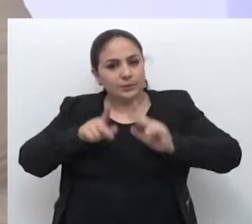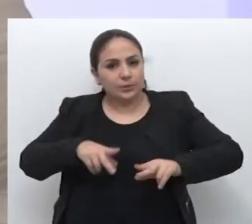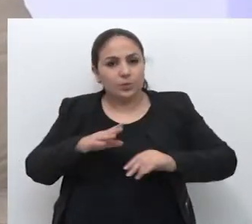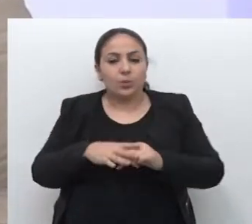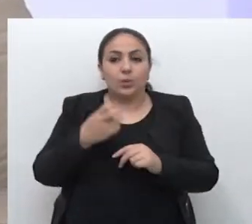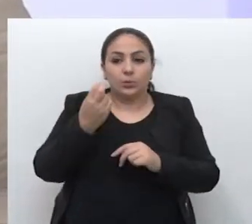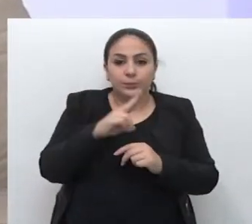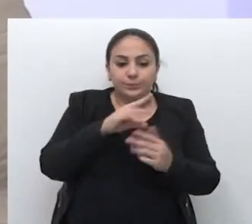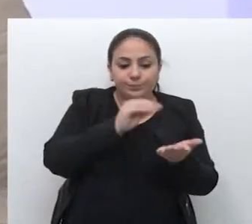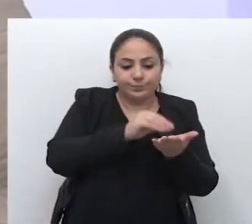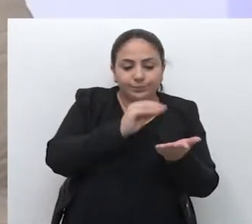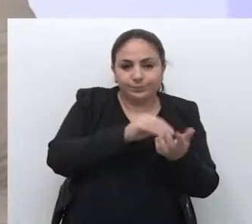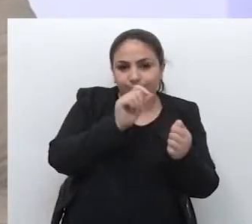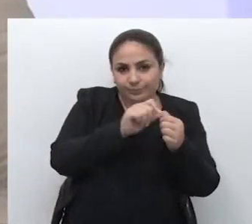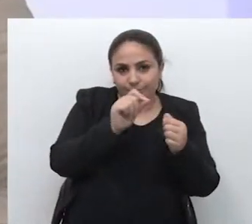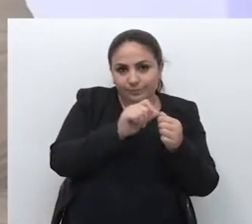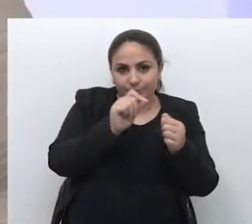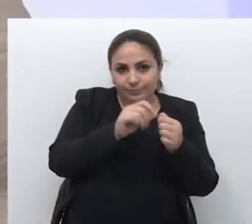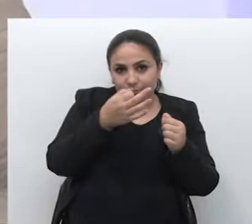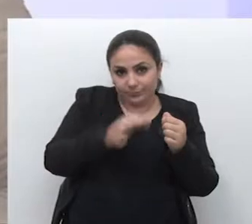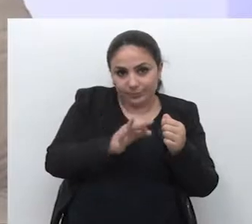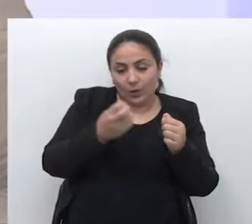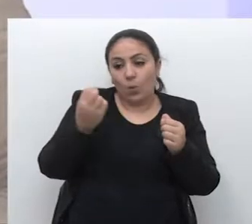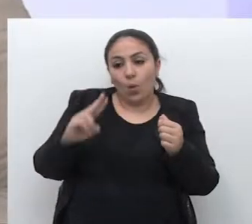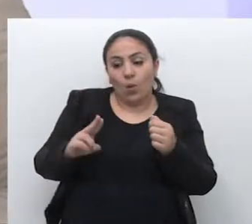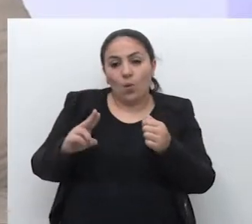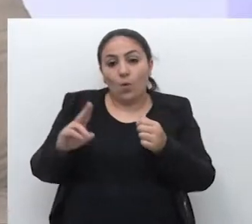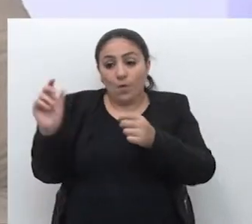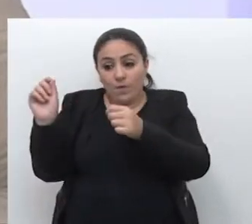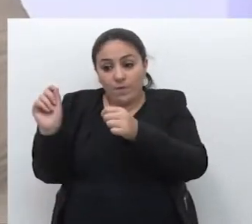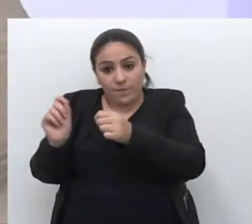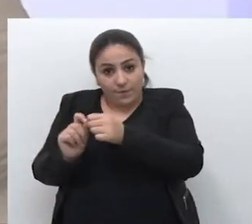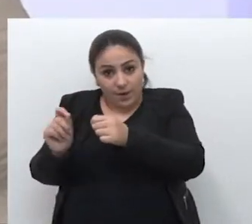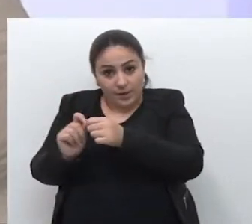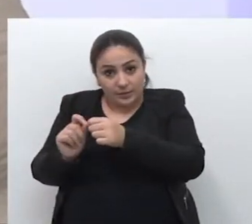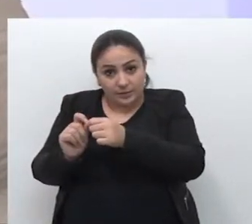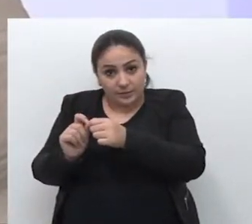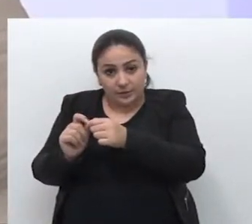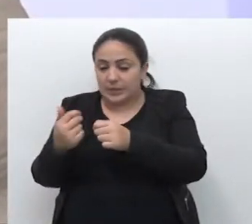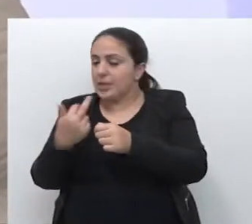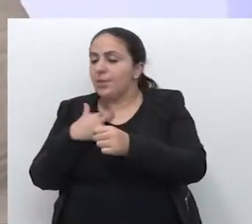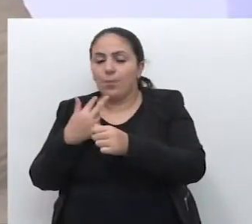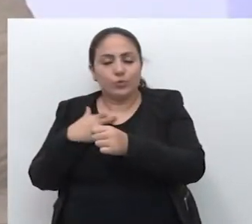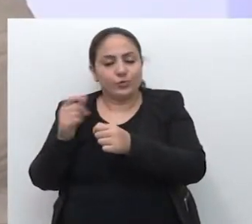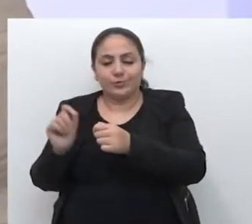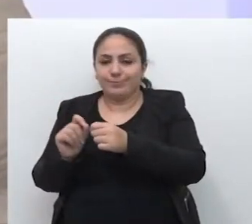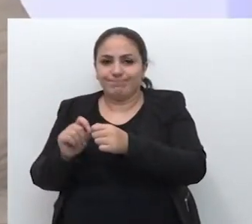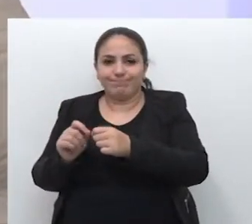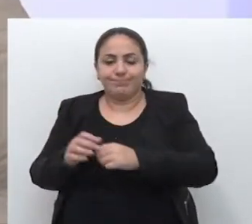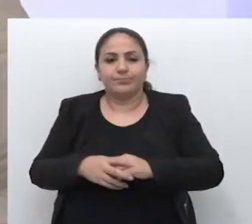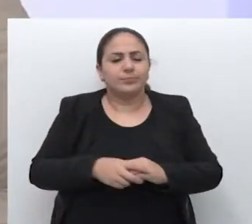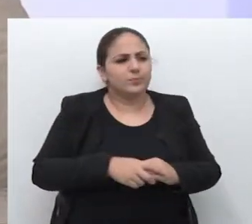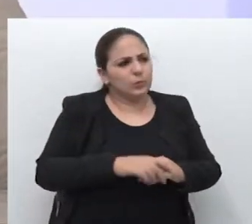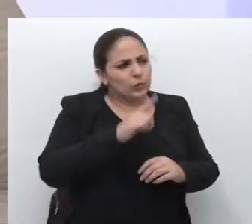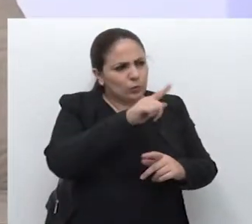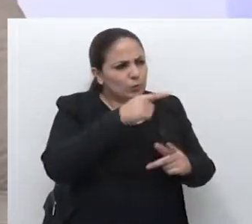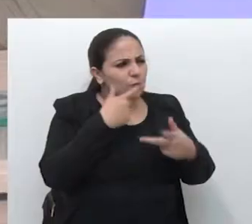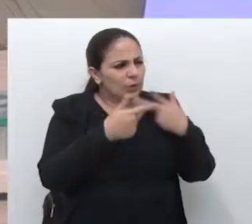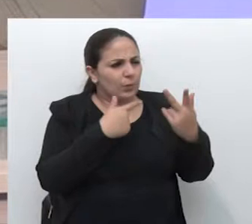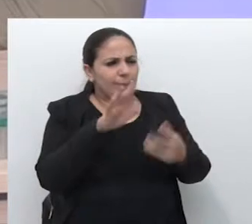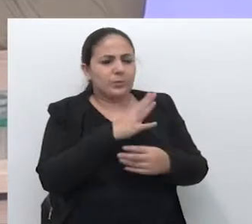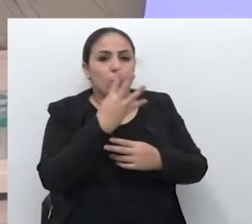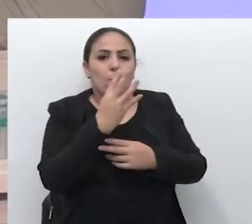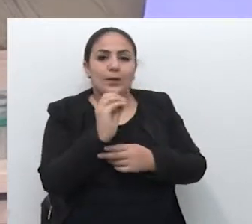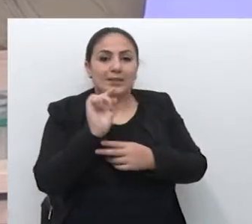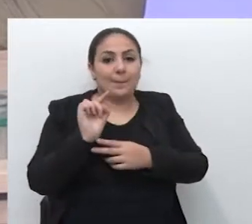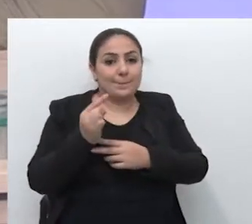por fator humano, ou porque alguém deixou de fazer o que deveria, ou alguém fez o que não poderia ser feito. Você